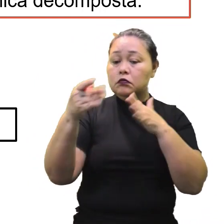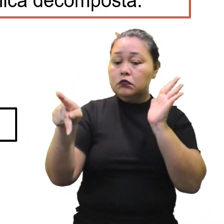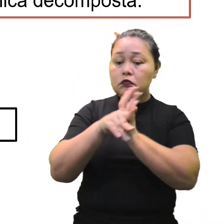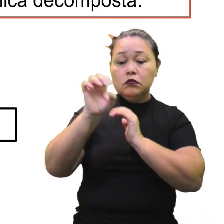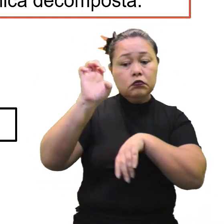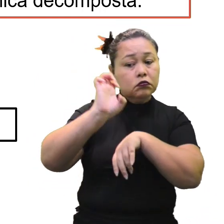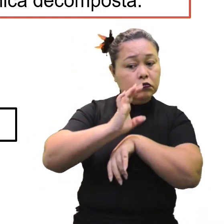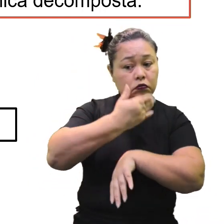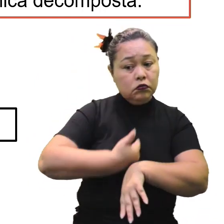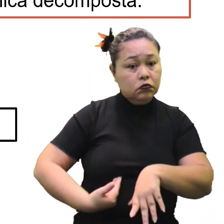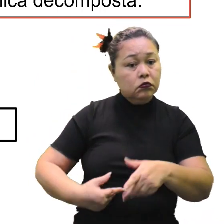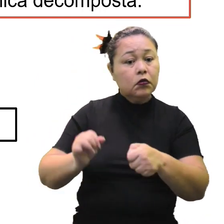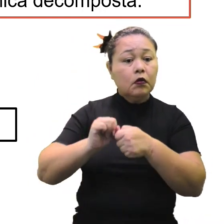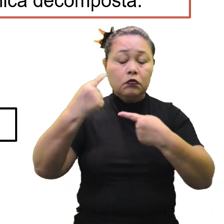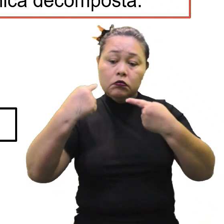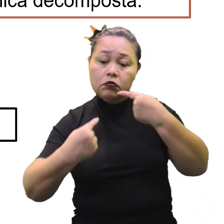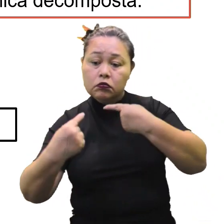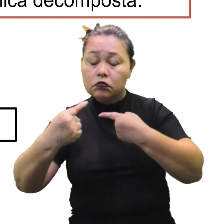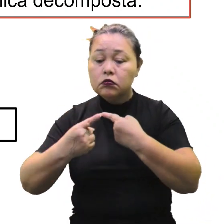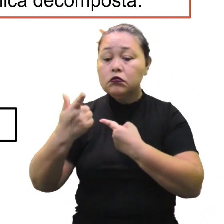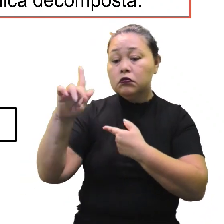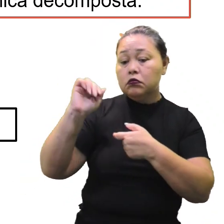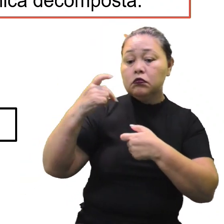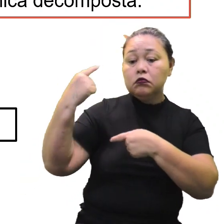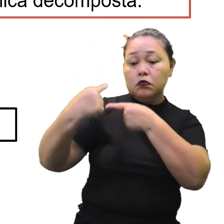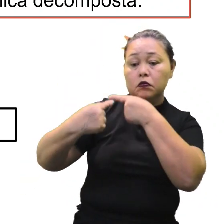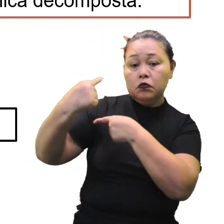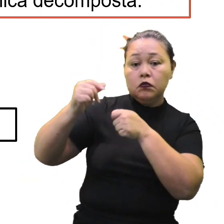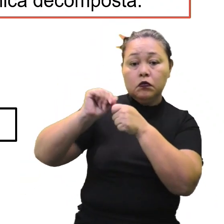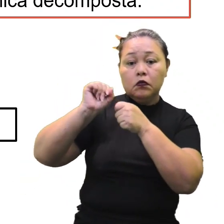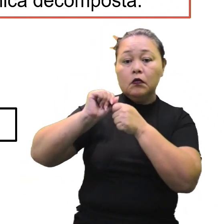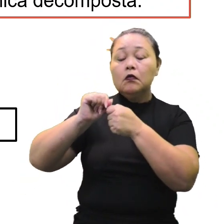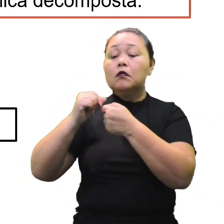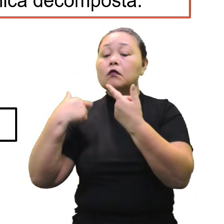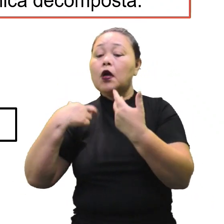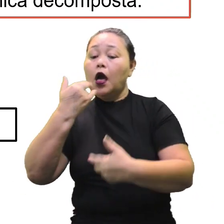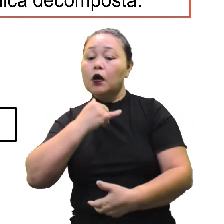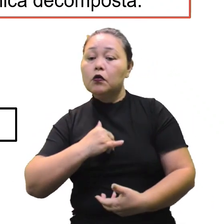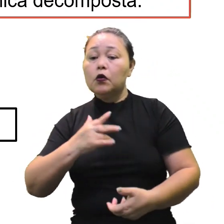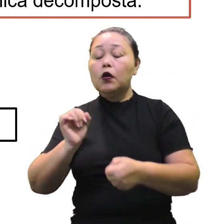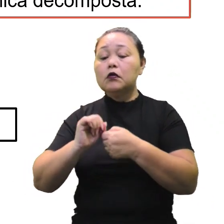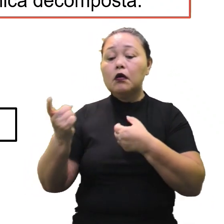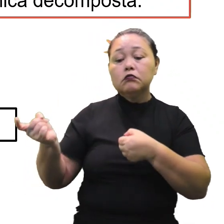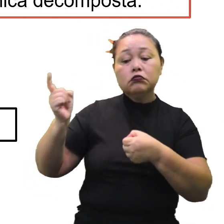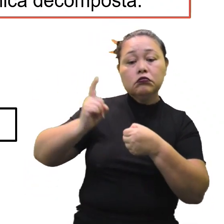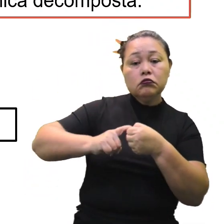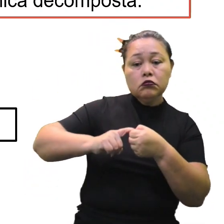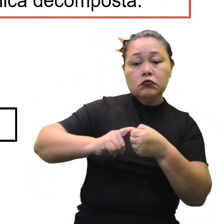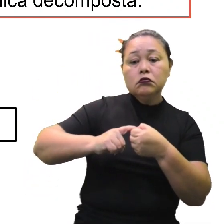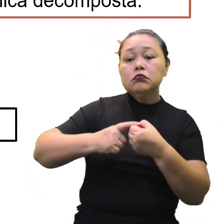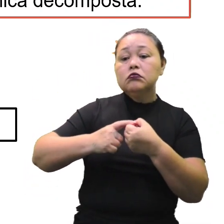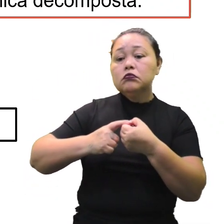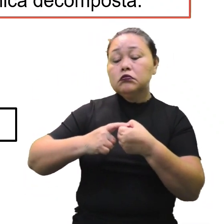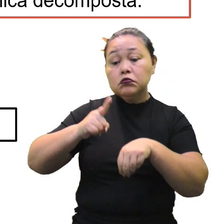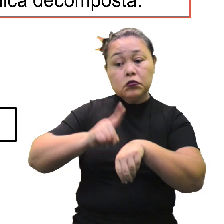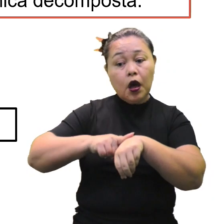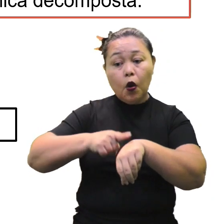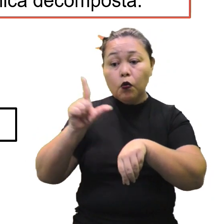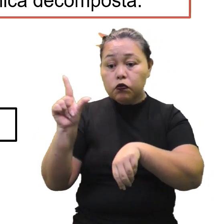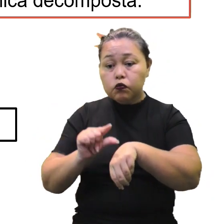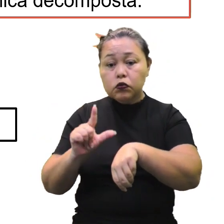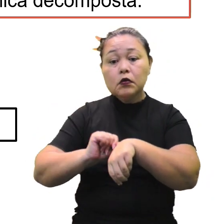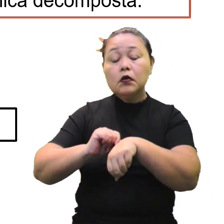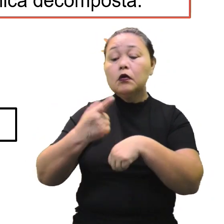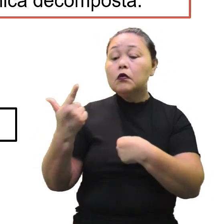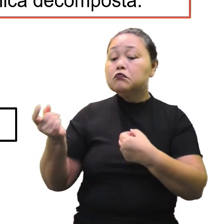gerando disputas geopolíticas. Nós temos aí energia renovável, que tem a capacidade de regenerar em um tempo